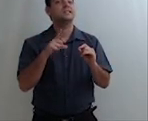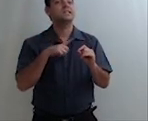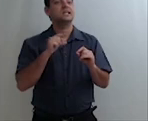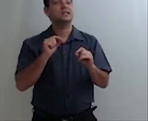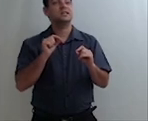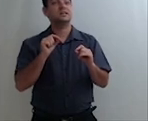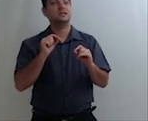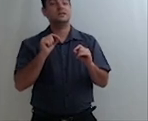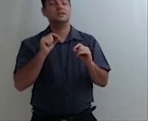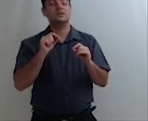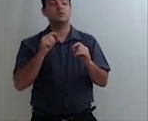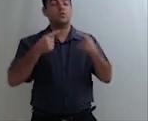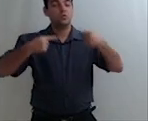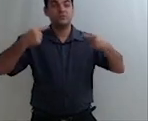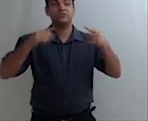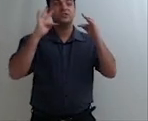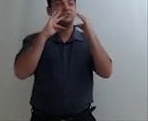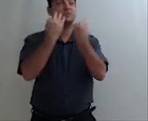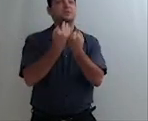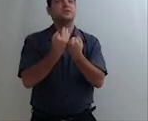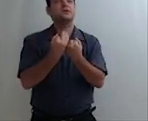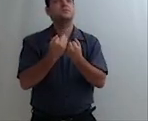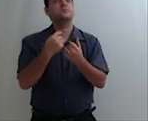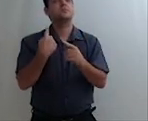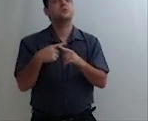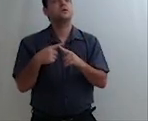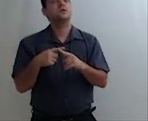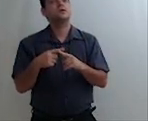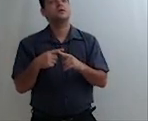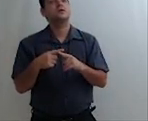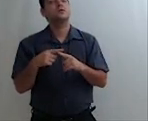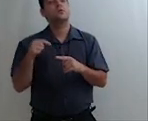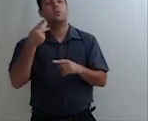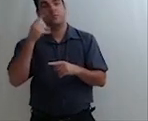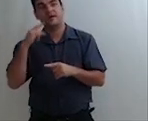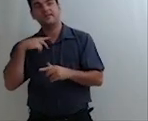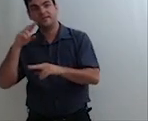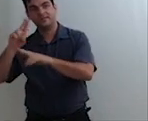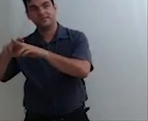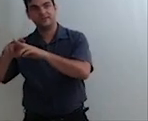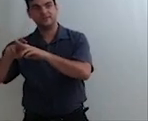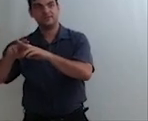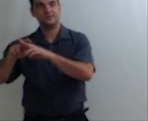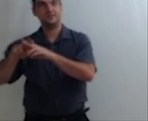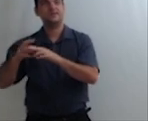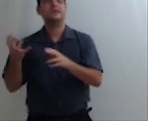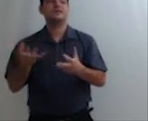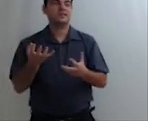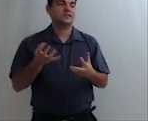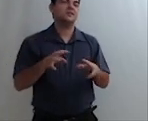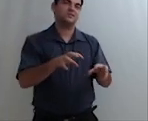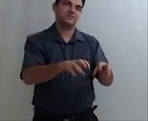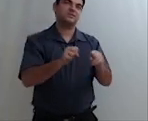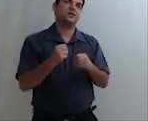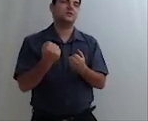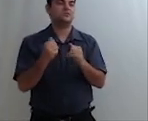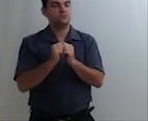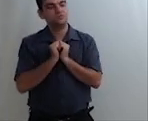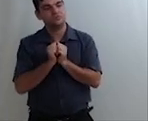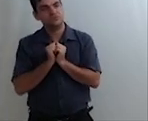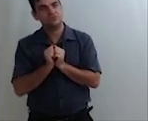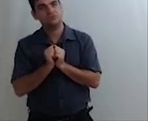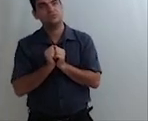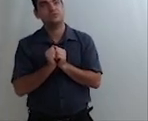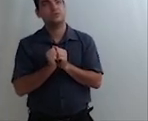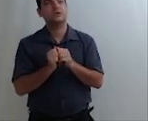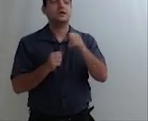do menor porque o pai do menor que está preso e queria apanhar a menor para morar com ele que morava com a avó e a